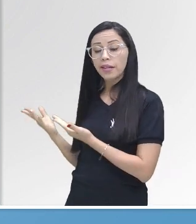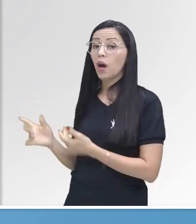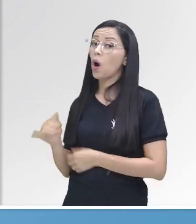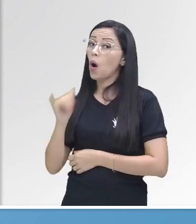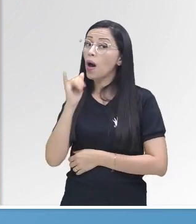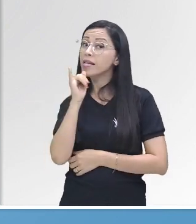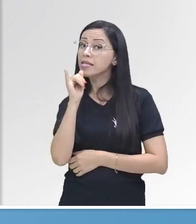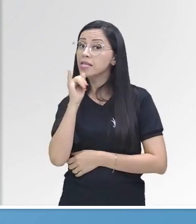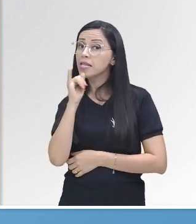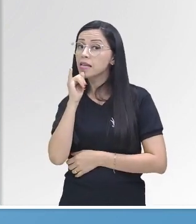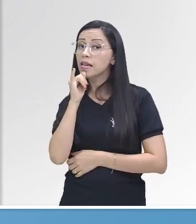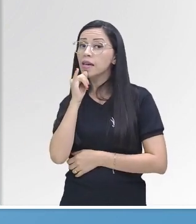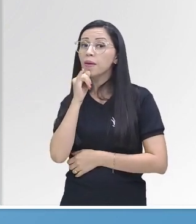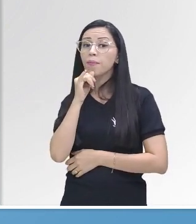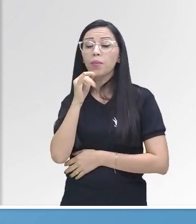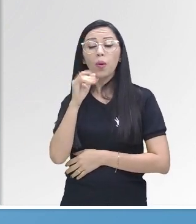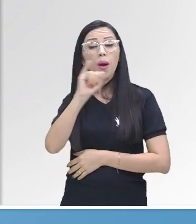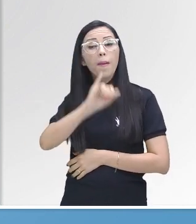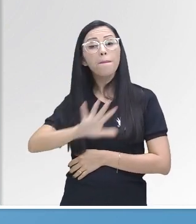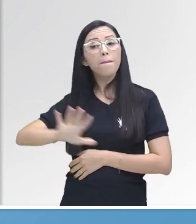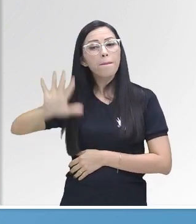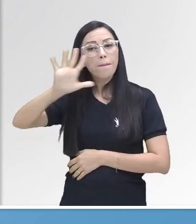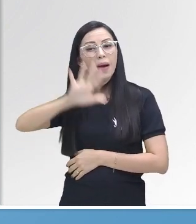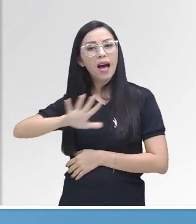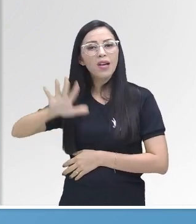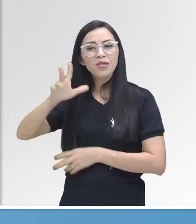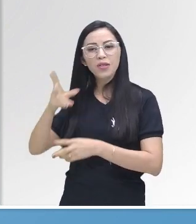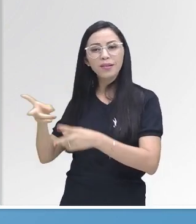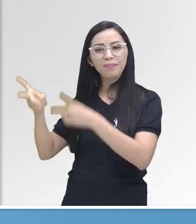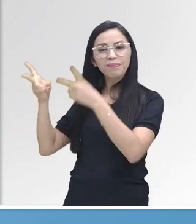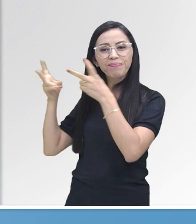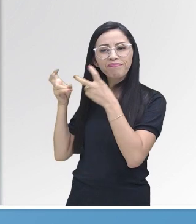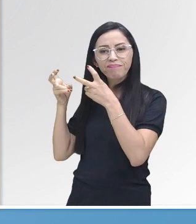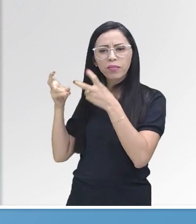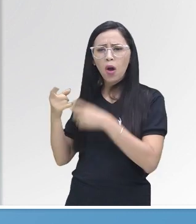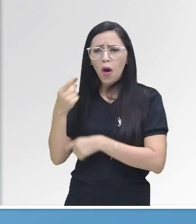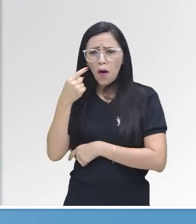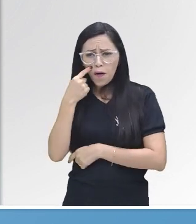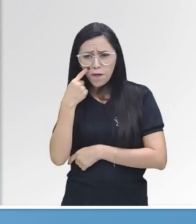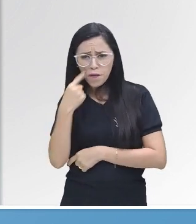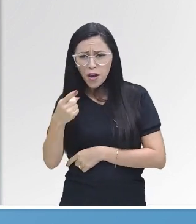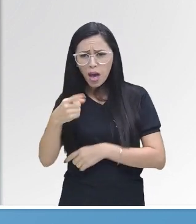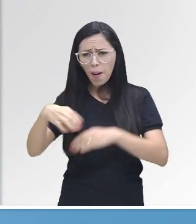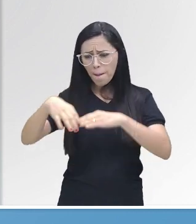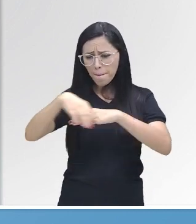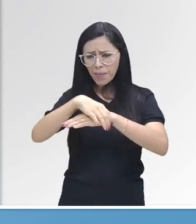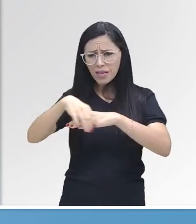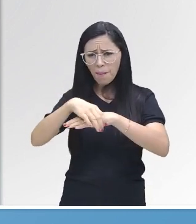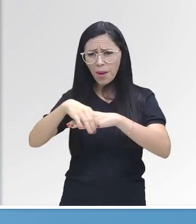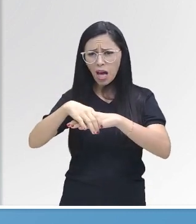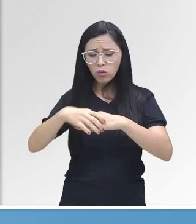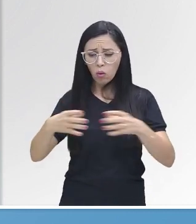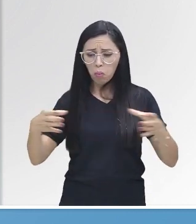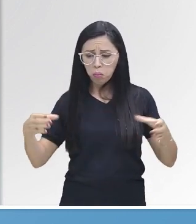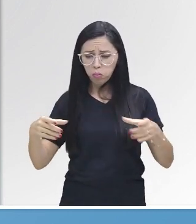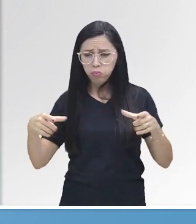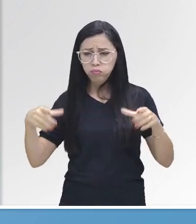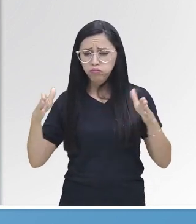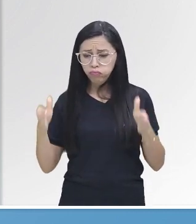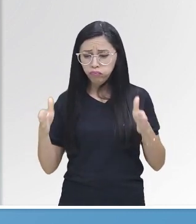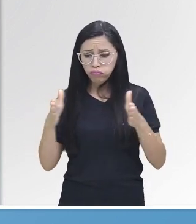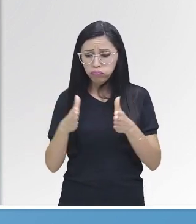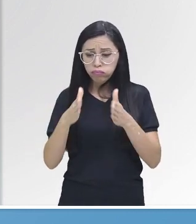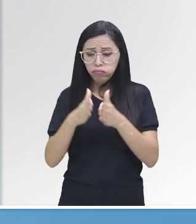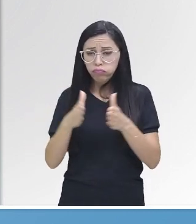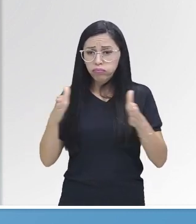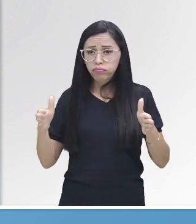Observe as imagens abaixo. Olha só, quantos tamanhos de calçados temos aqui. Observe